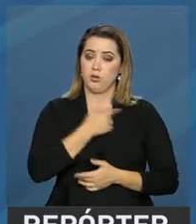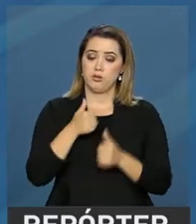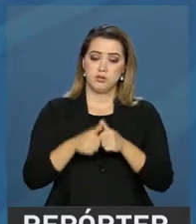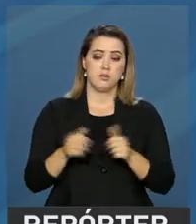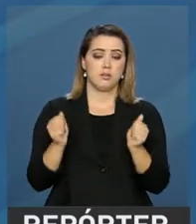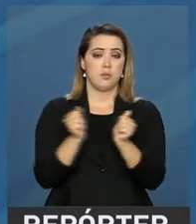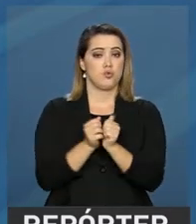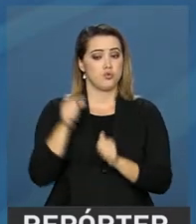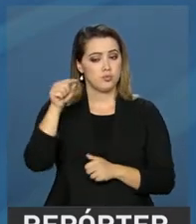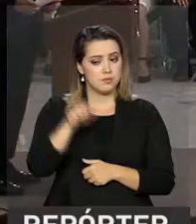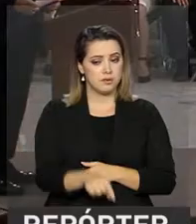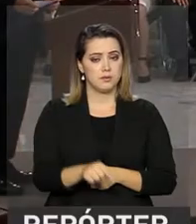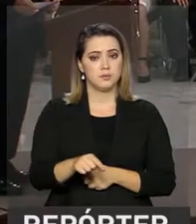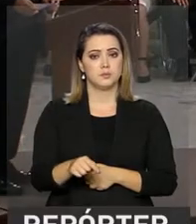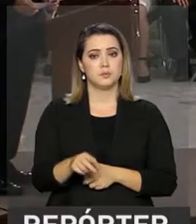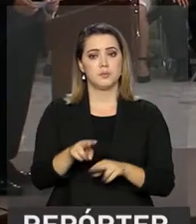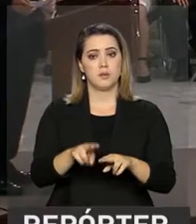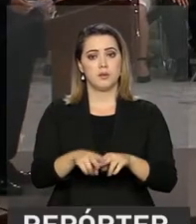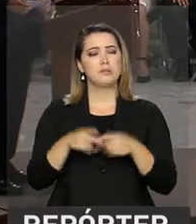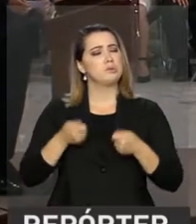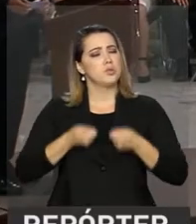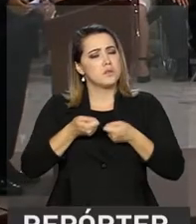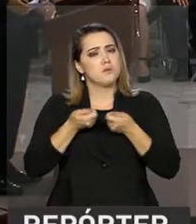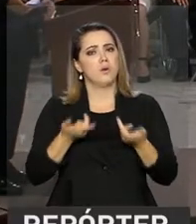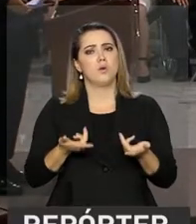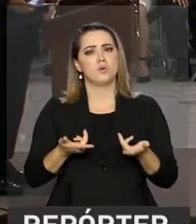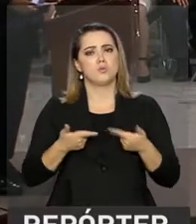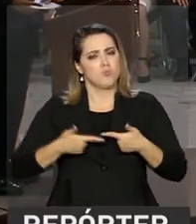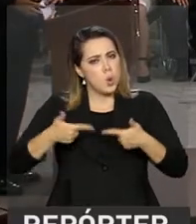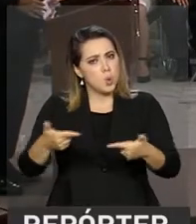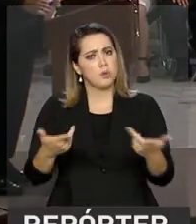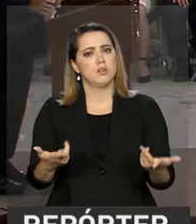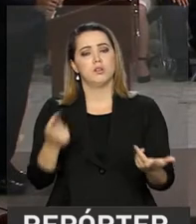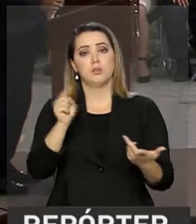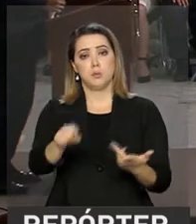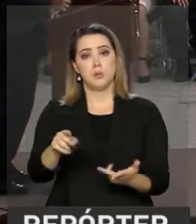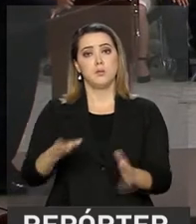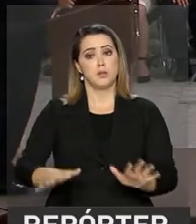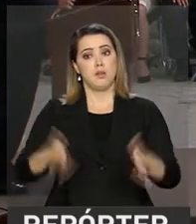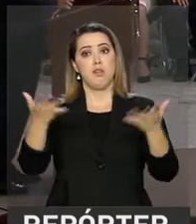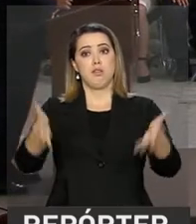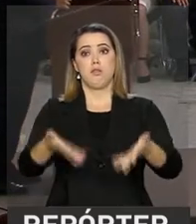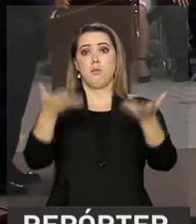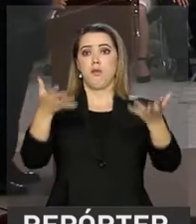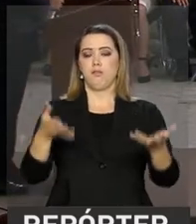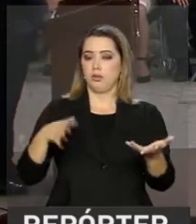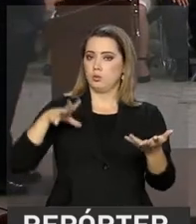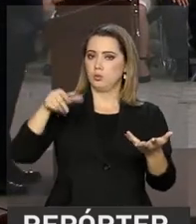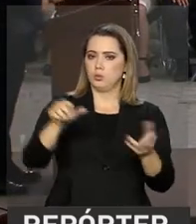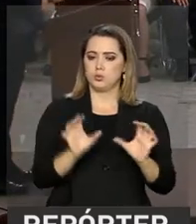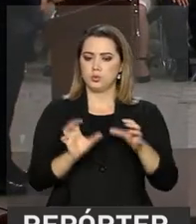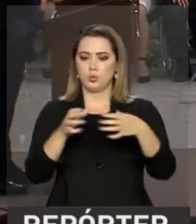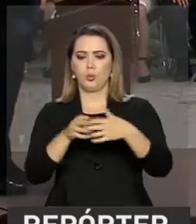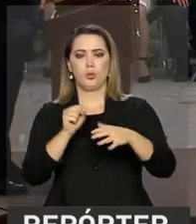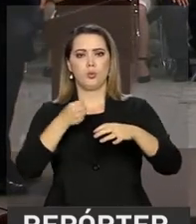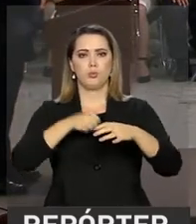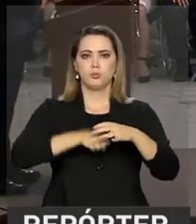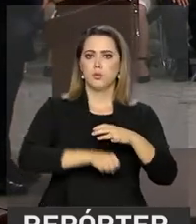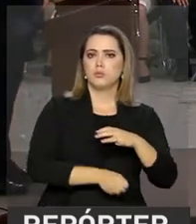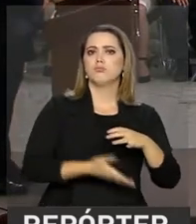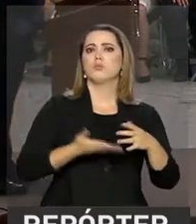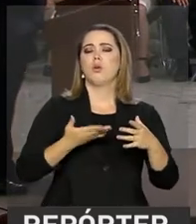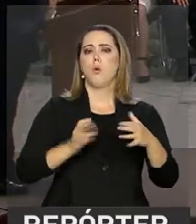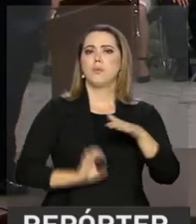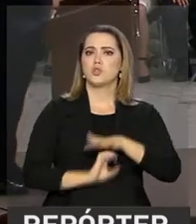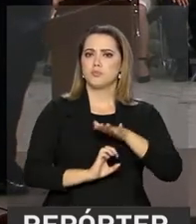aqui elegendo lutando pra poder animar todos do setor produtivo a